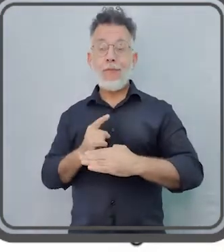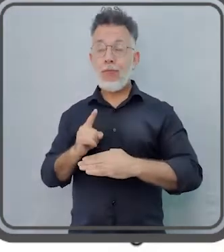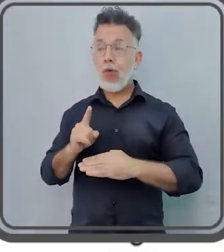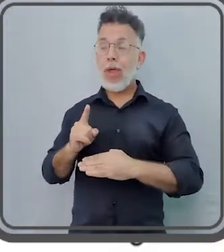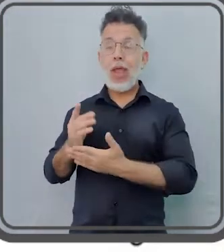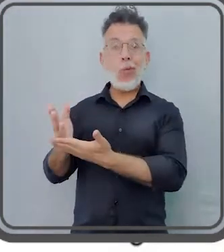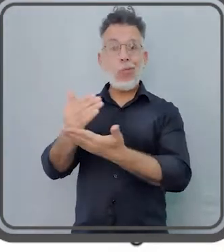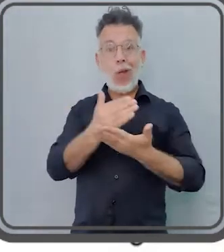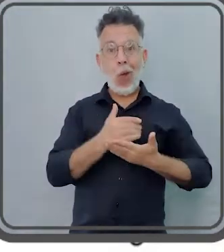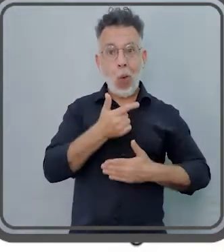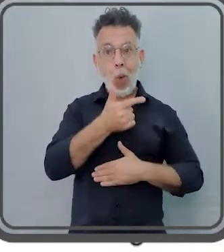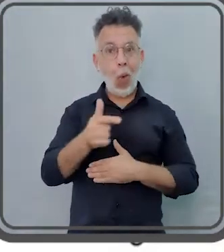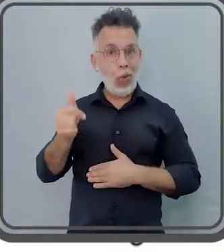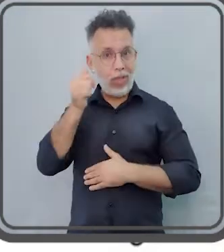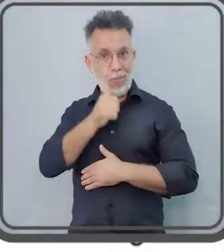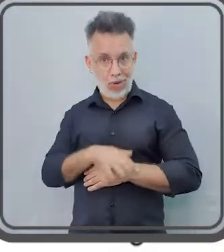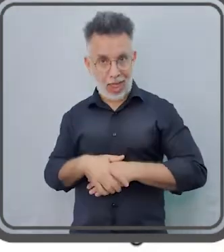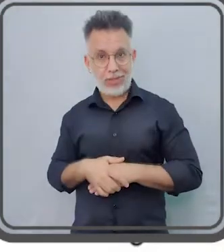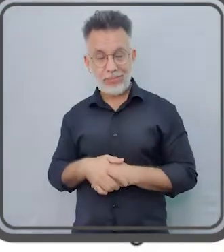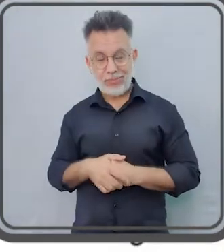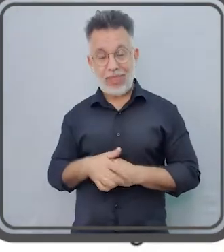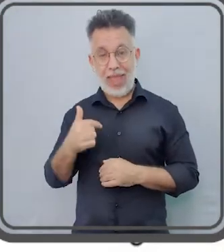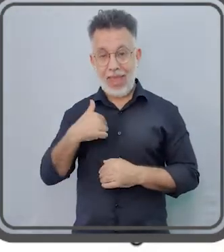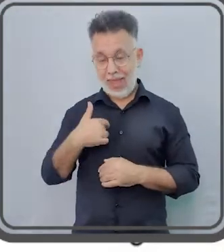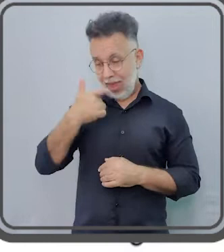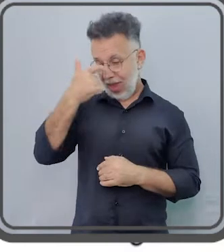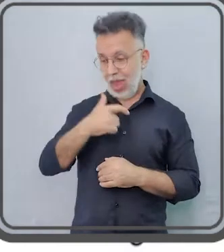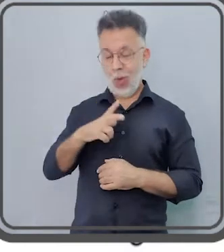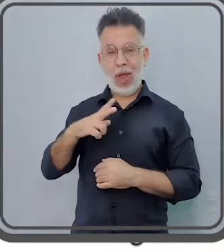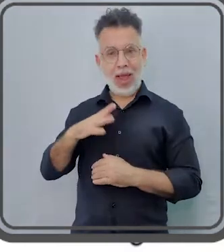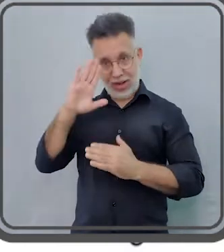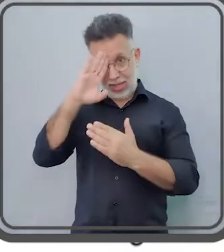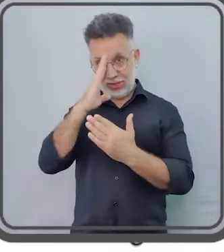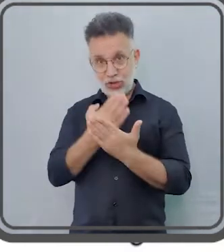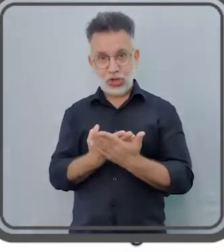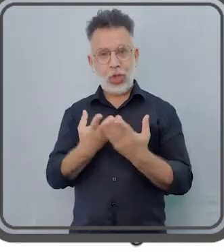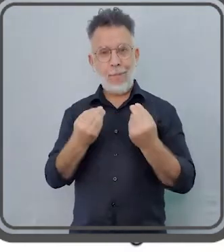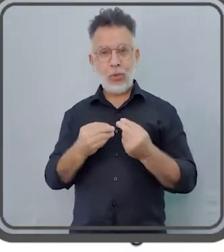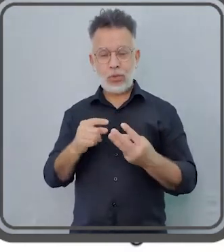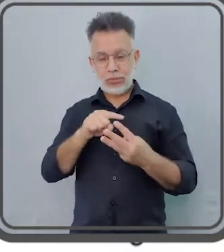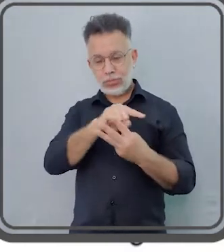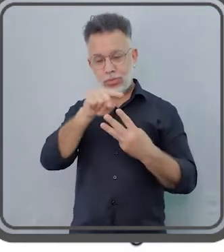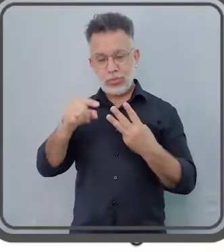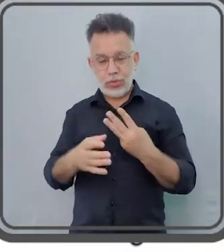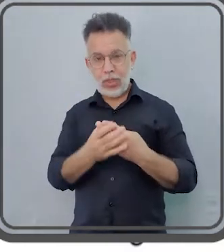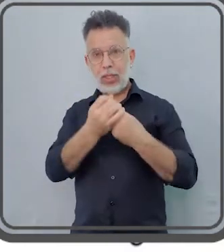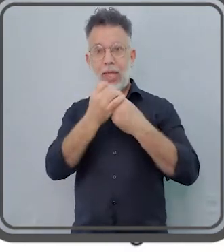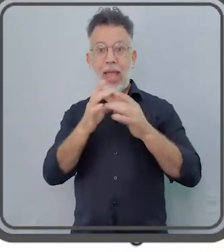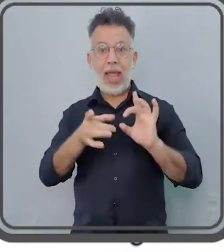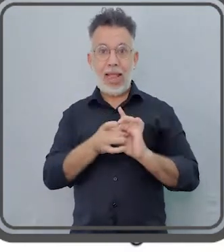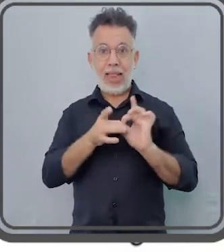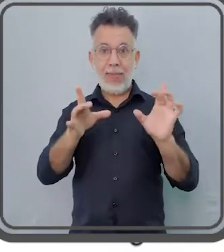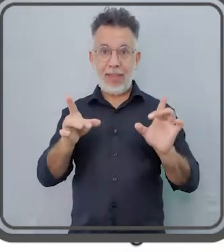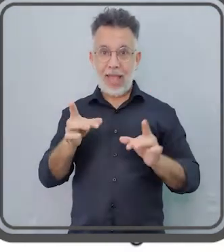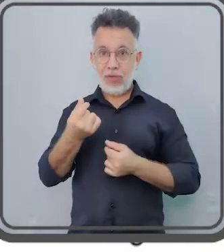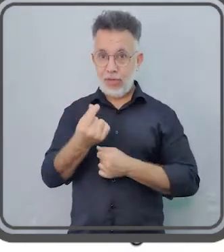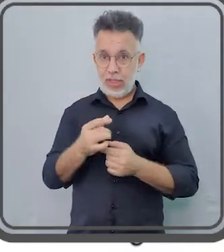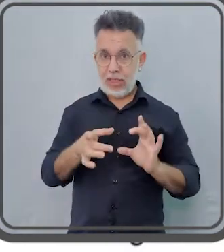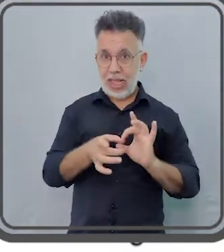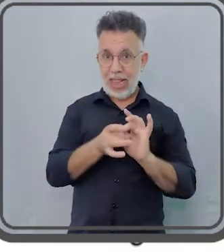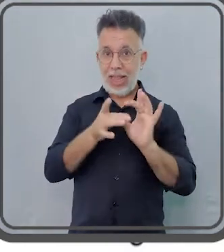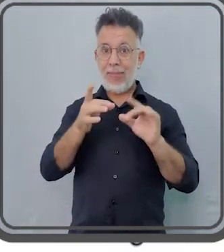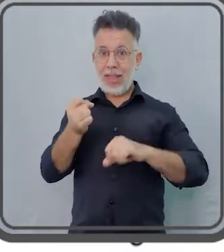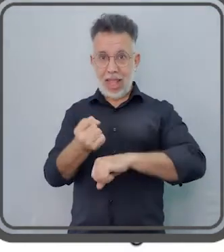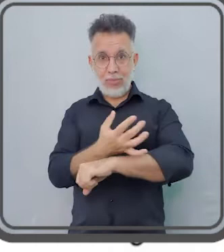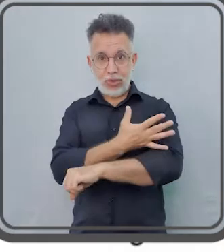Eu particularmente, Laís, acredito muito nessa tríade, assim, da liberdade financeira, da liberdade emocional e, sabe, de uma